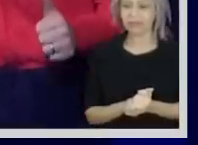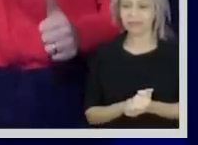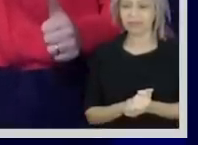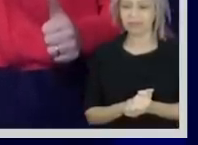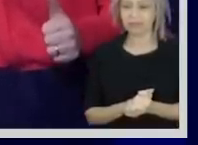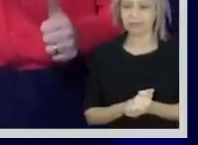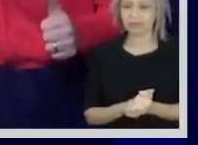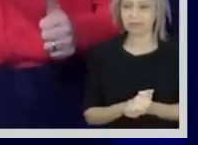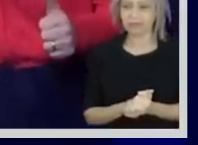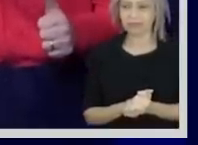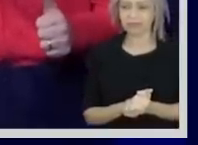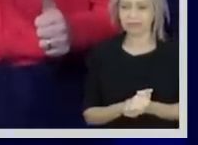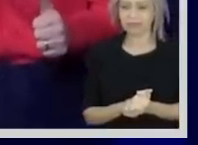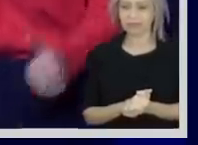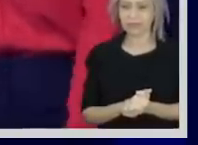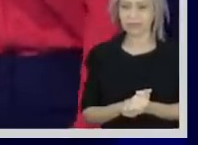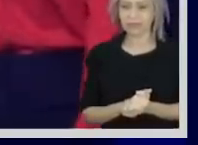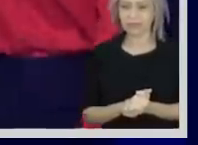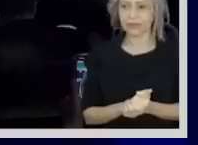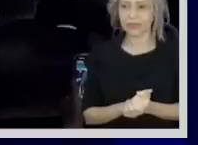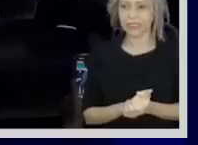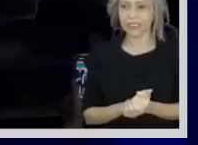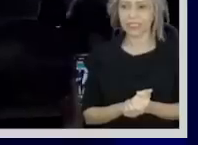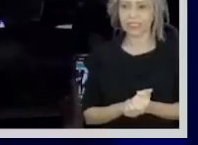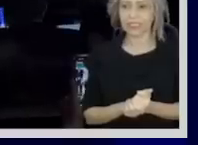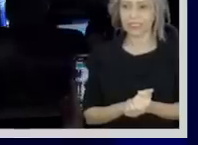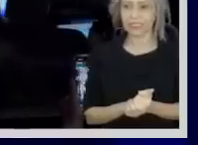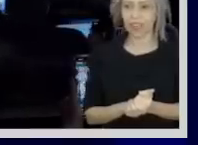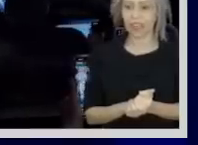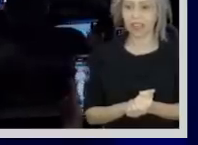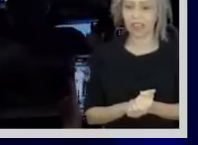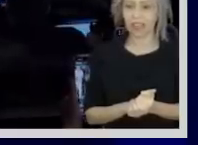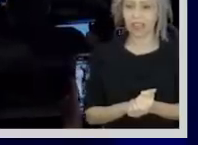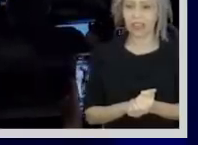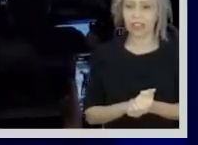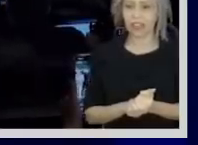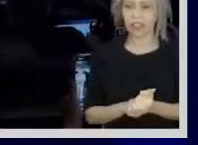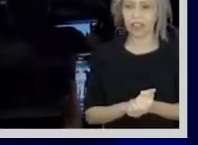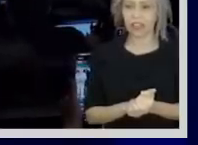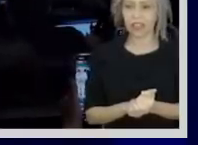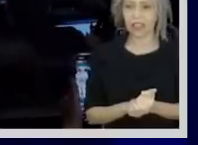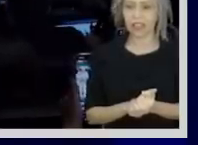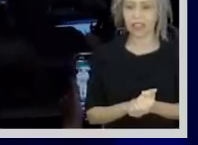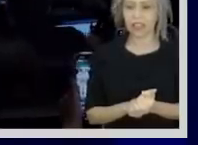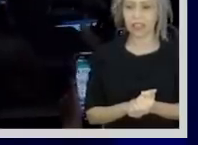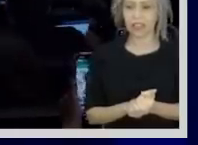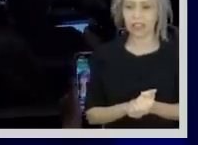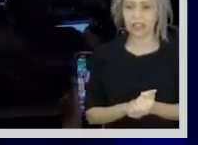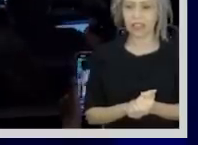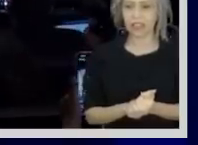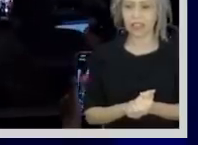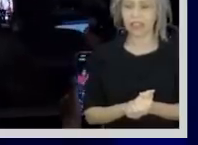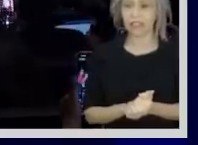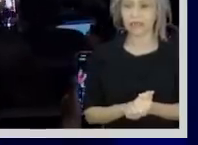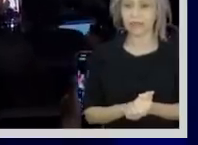E ela ficou ali pro último minuto, porque ela ficou no stand-by. Ela ficou no cantinho ali, à disposição, mas